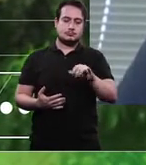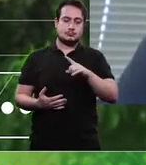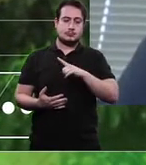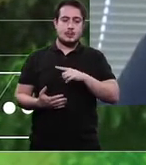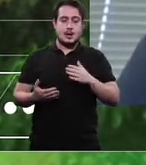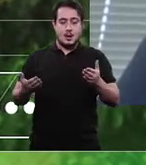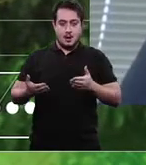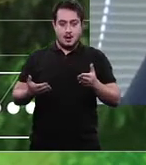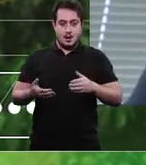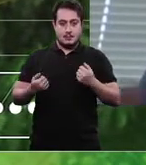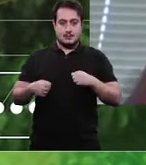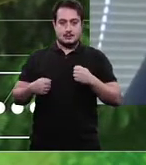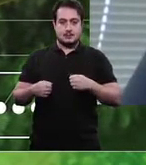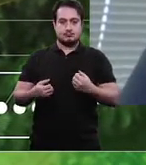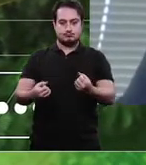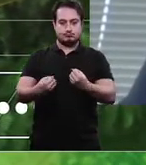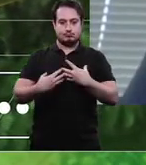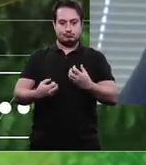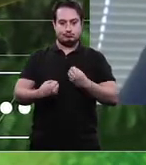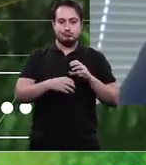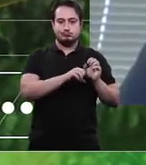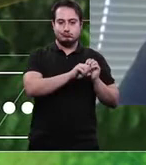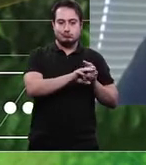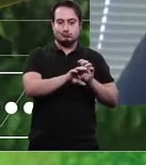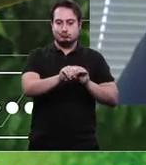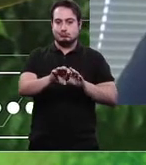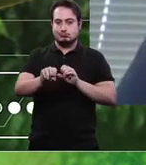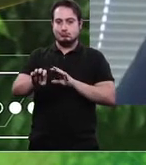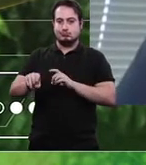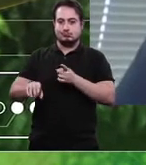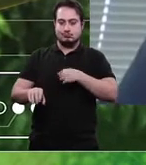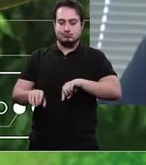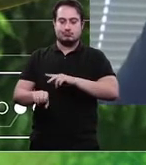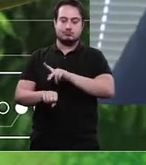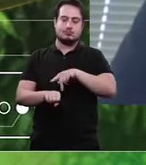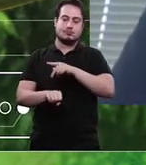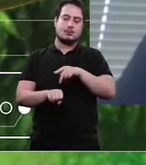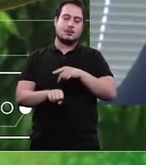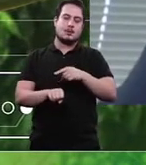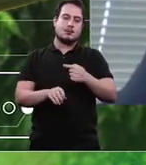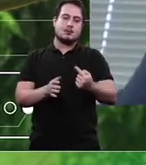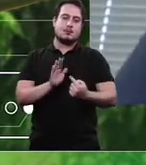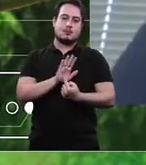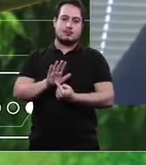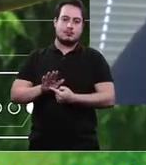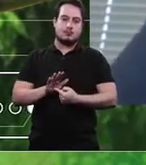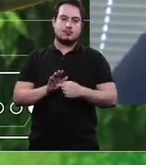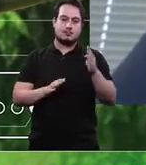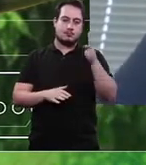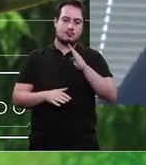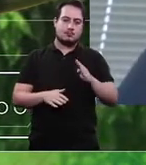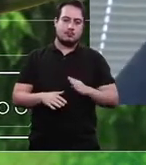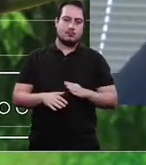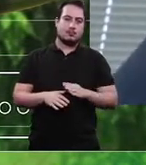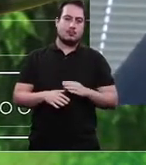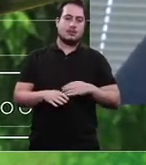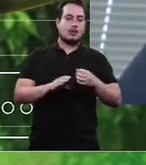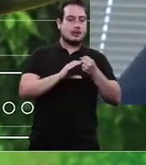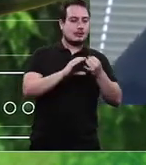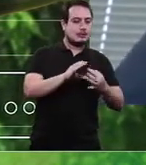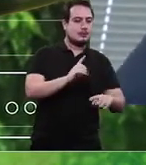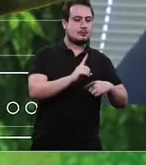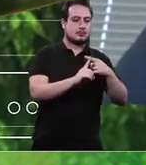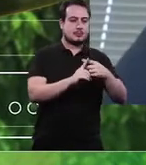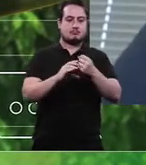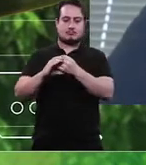tem que se educar e educar os outros países em relação à realidade, seja ela com os aspectos positivos